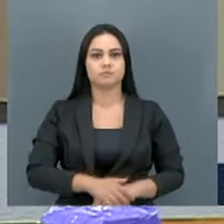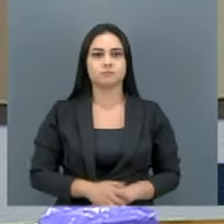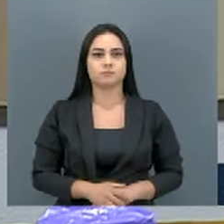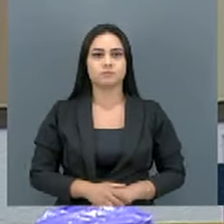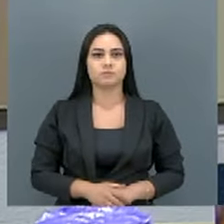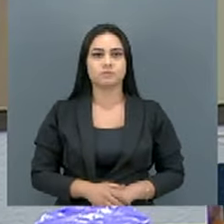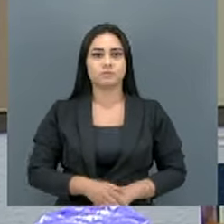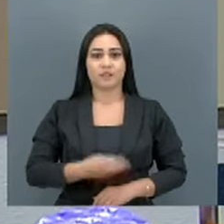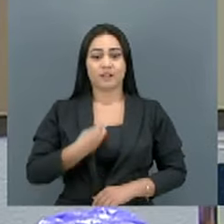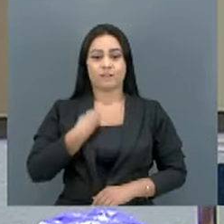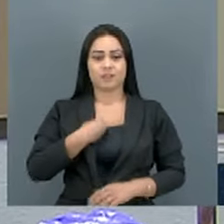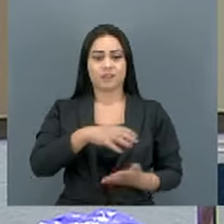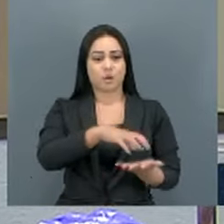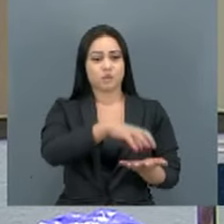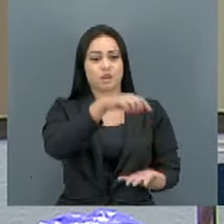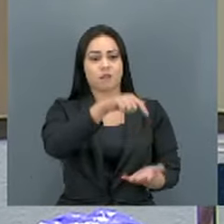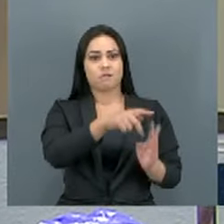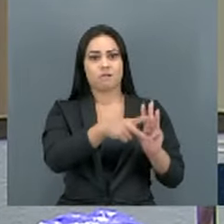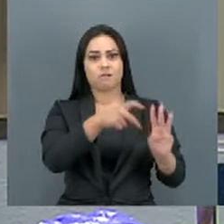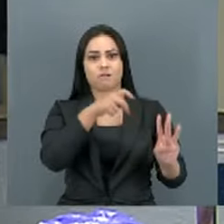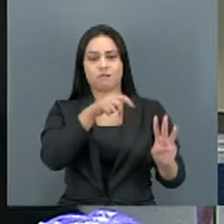A vida nas aldeias